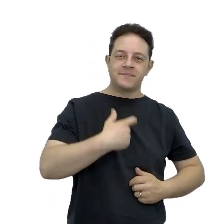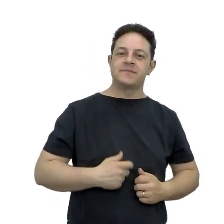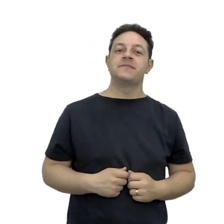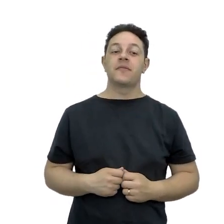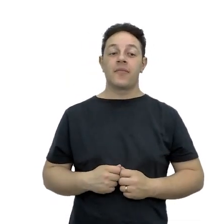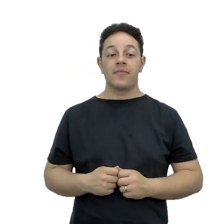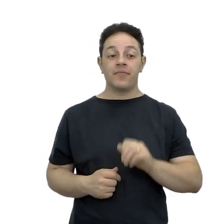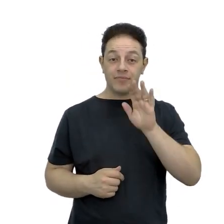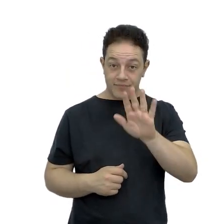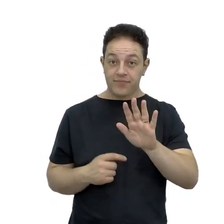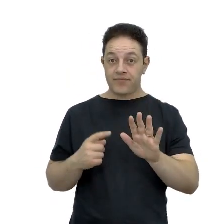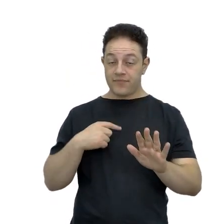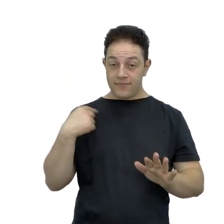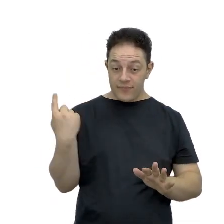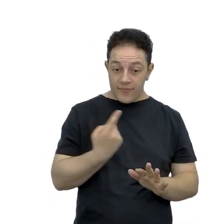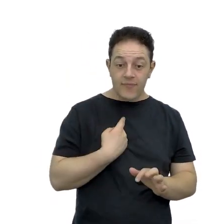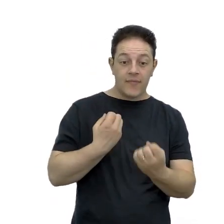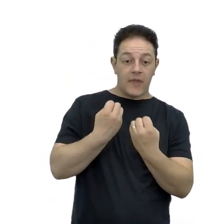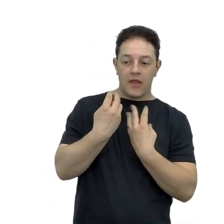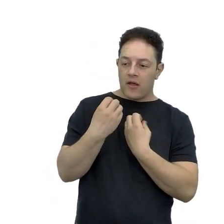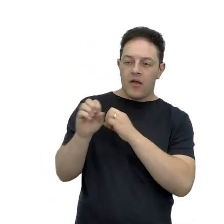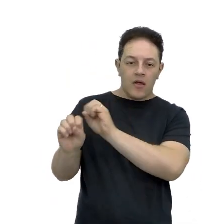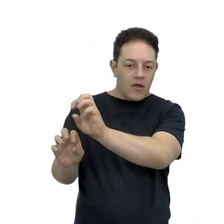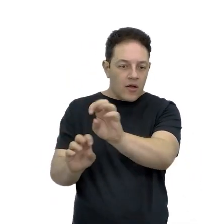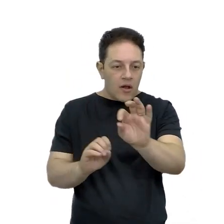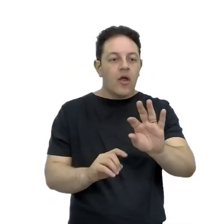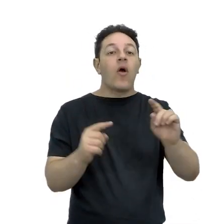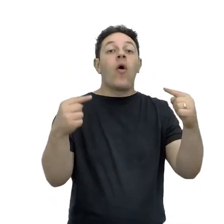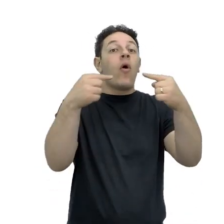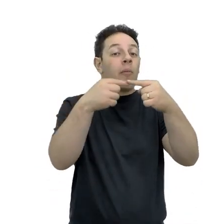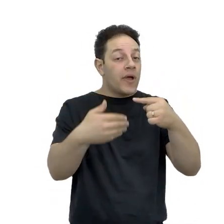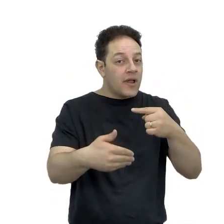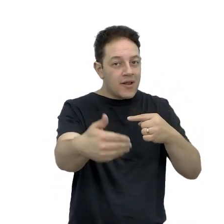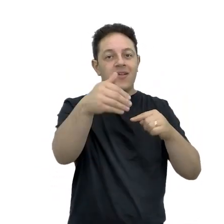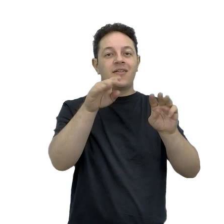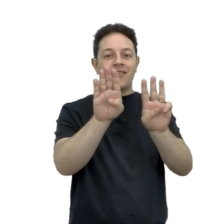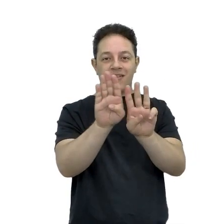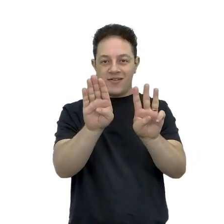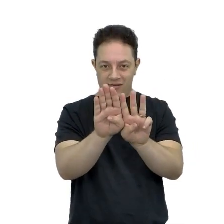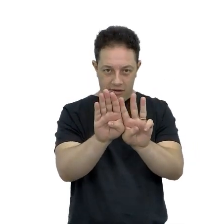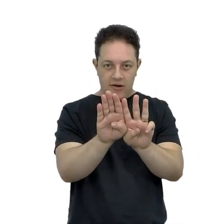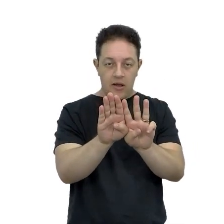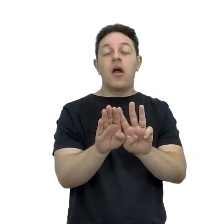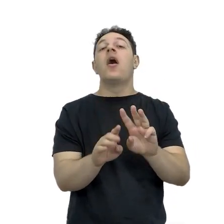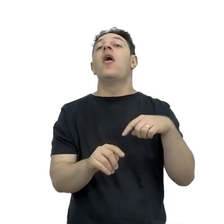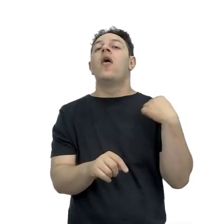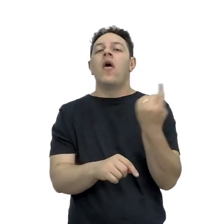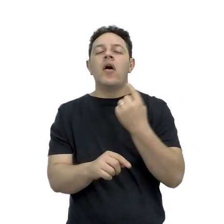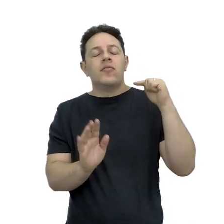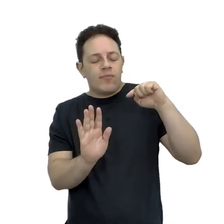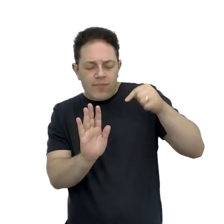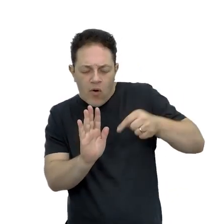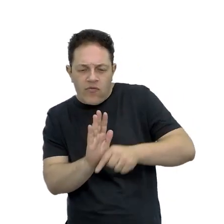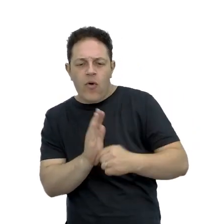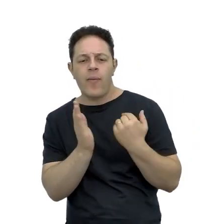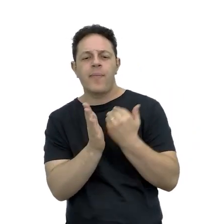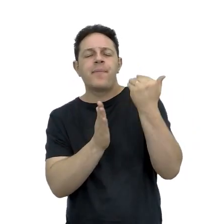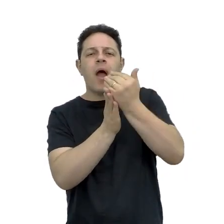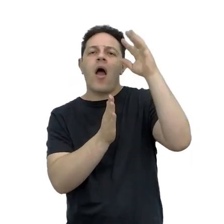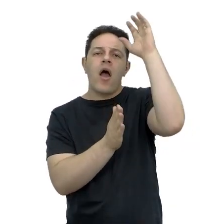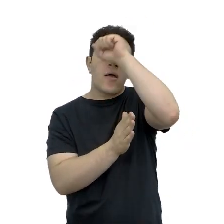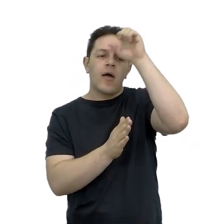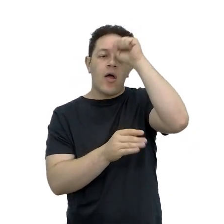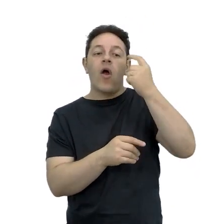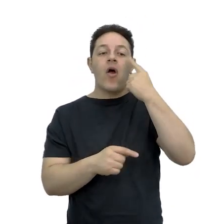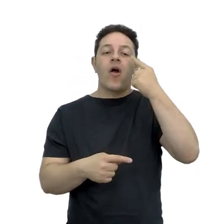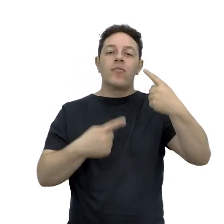E nas nossas formações voltadas para o terceiro bimestre, nós nos aprofundaremos